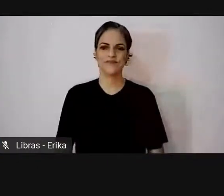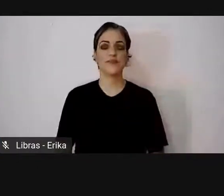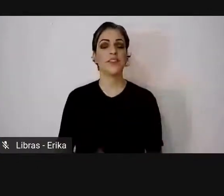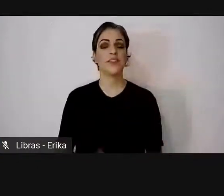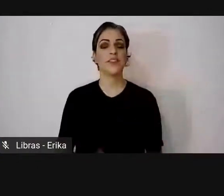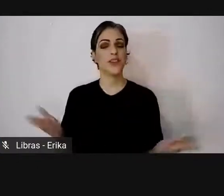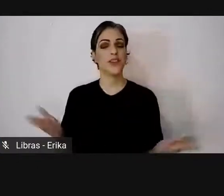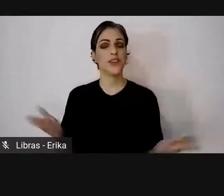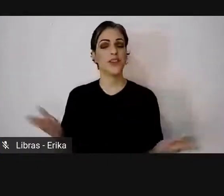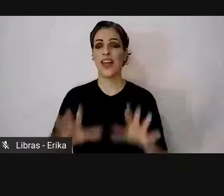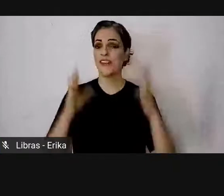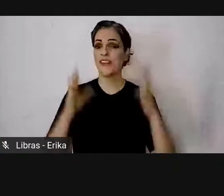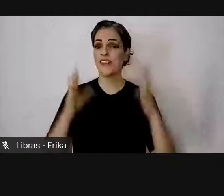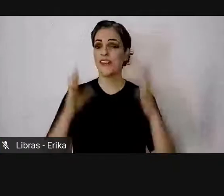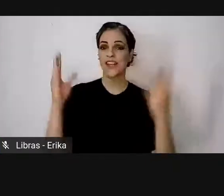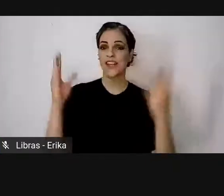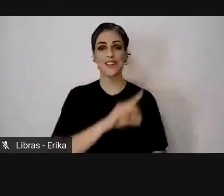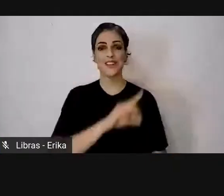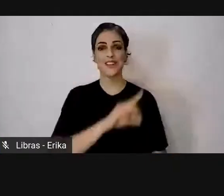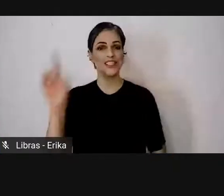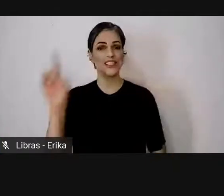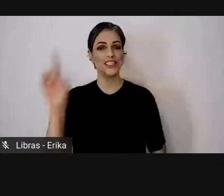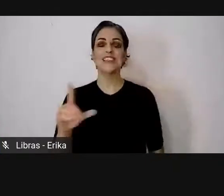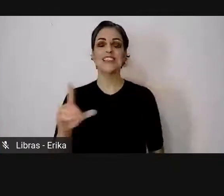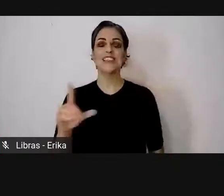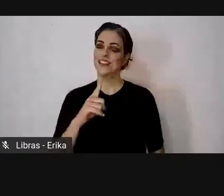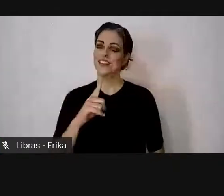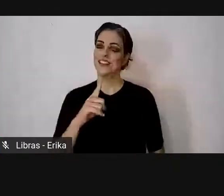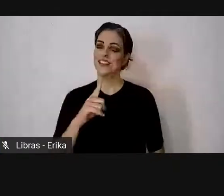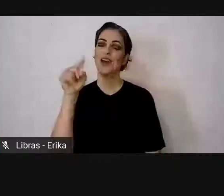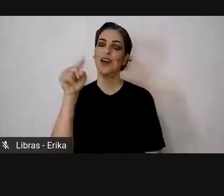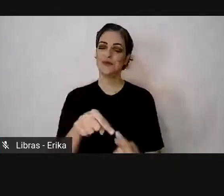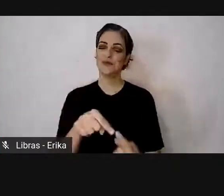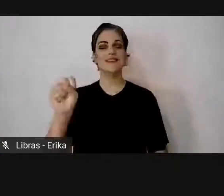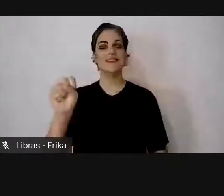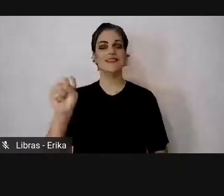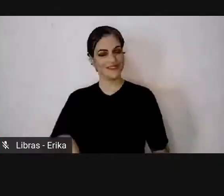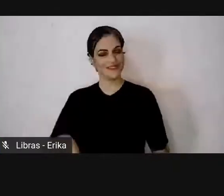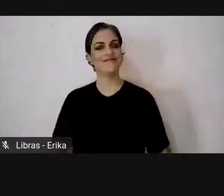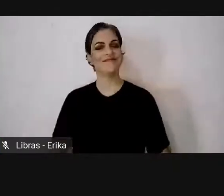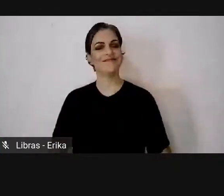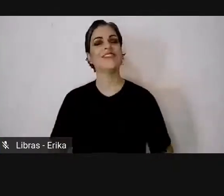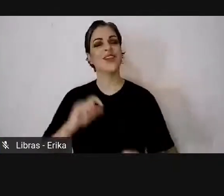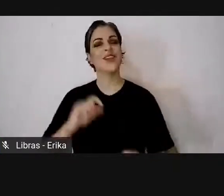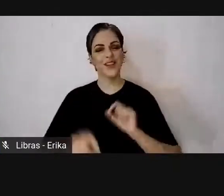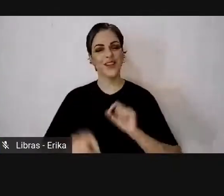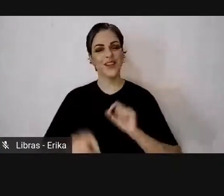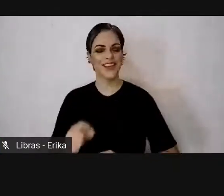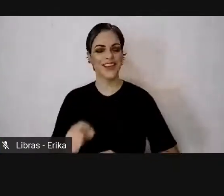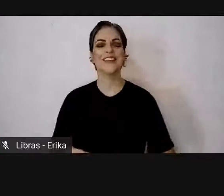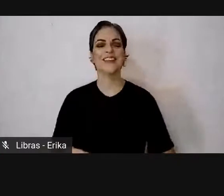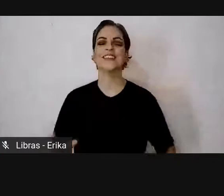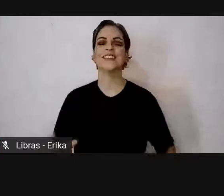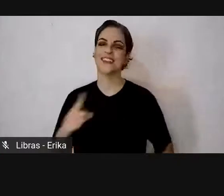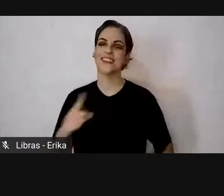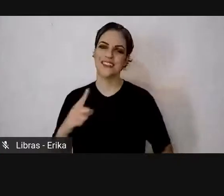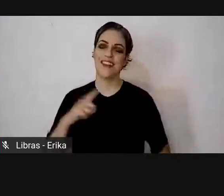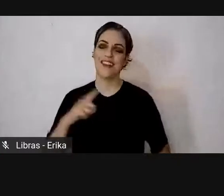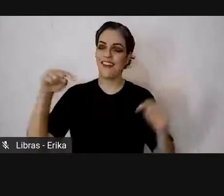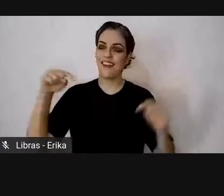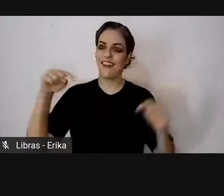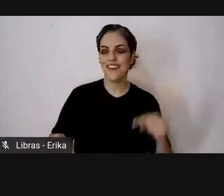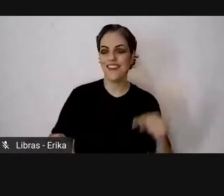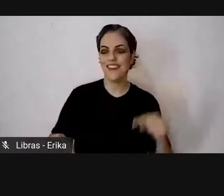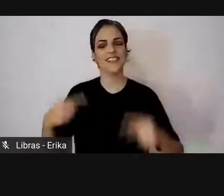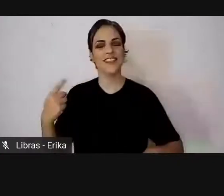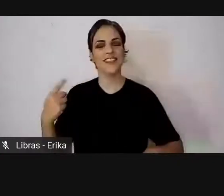esse propósito de trazer para o debate histórias inspiradoras,